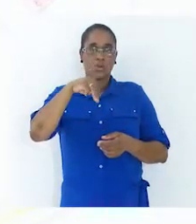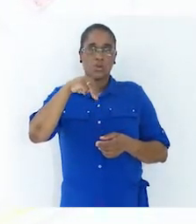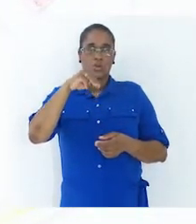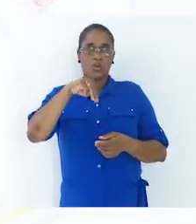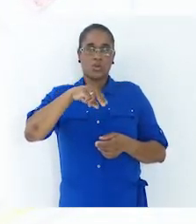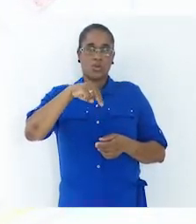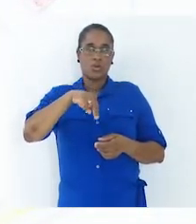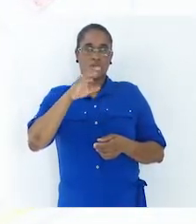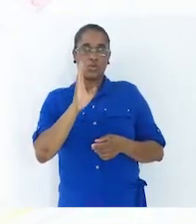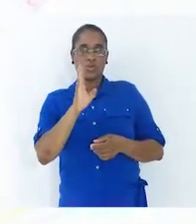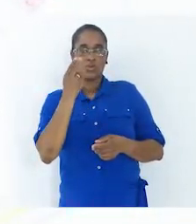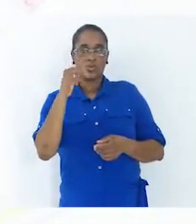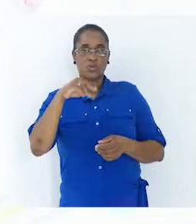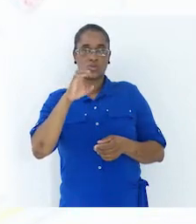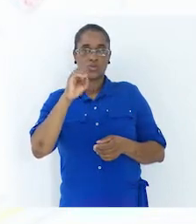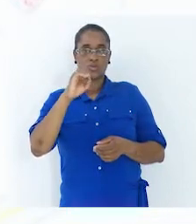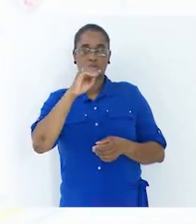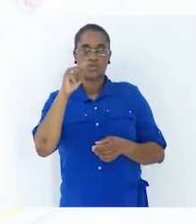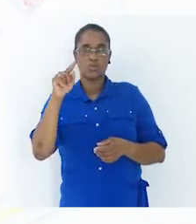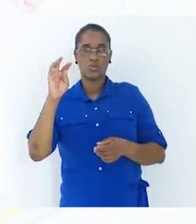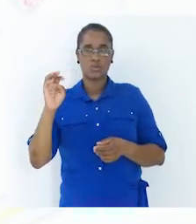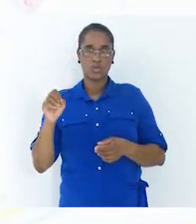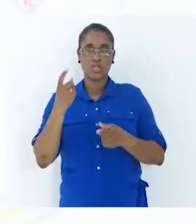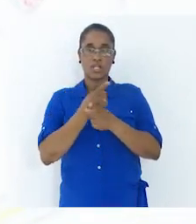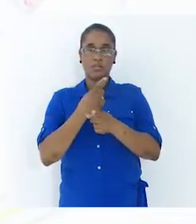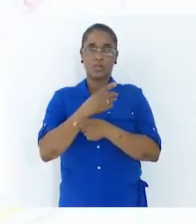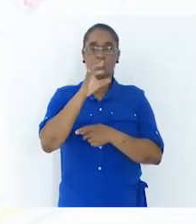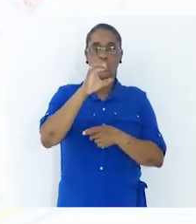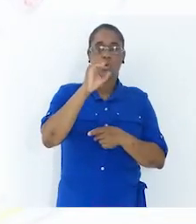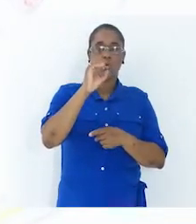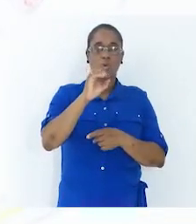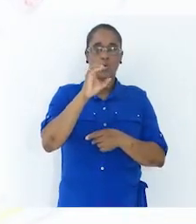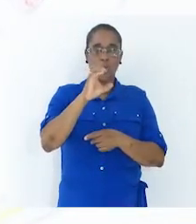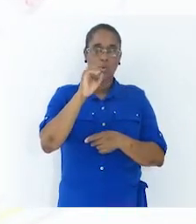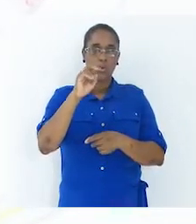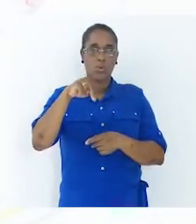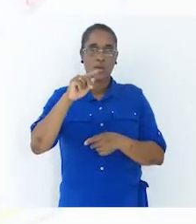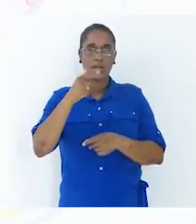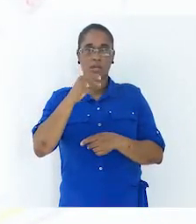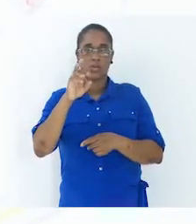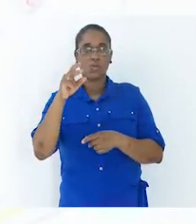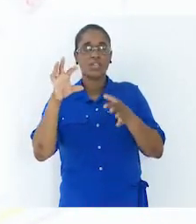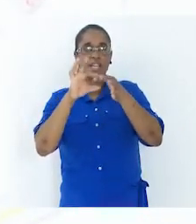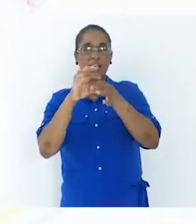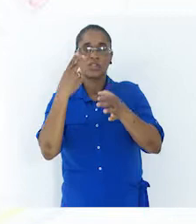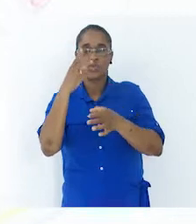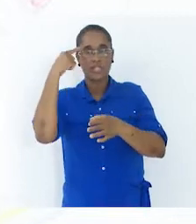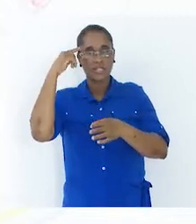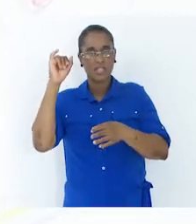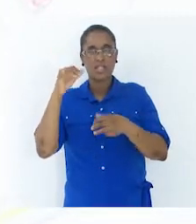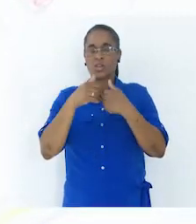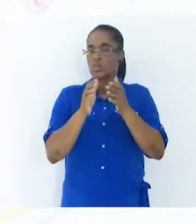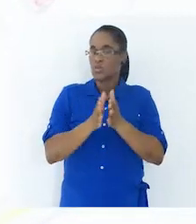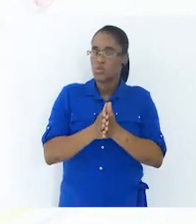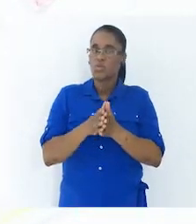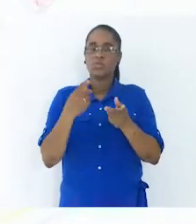elementos conectores, aqueles que ligam as duas ideias. Portanto, todo elemento conector ou